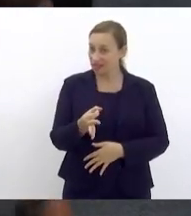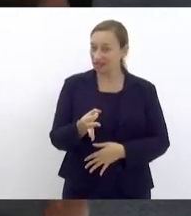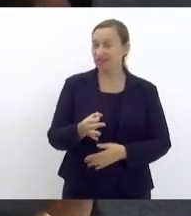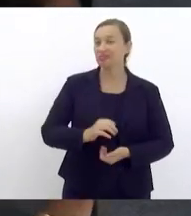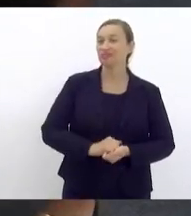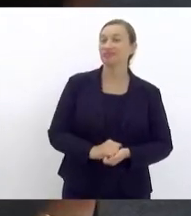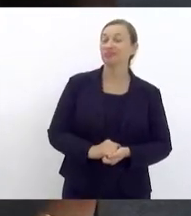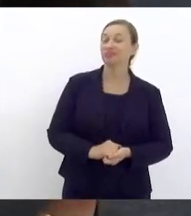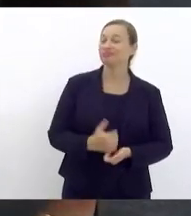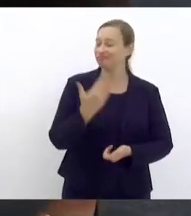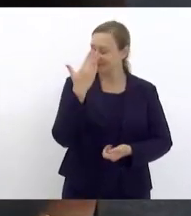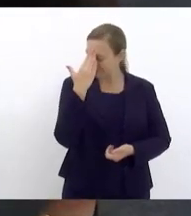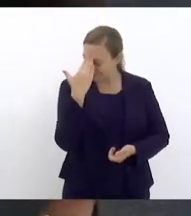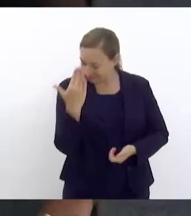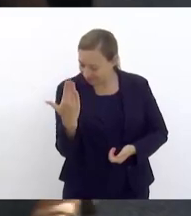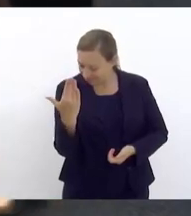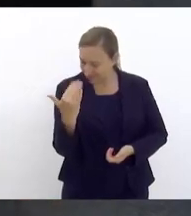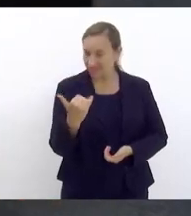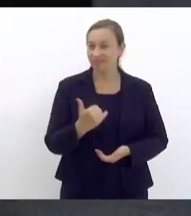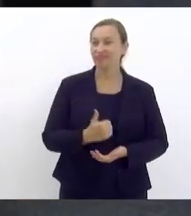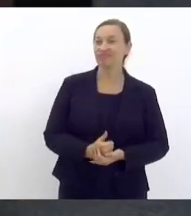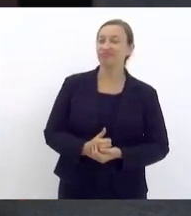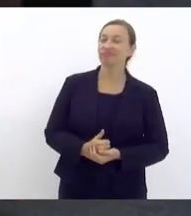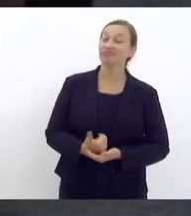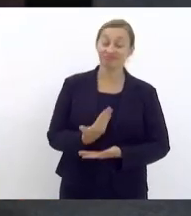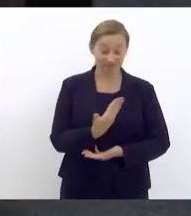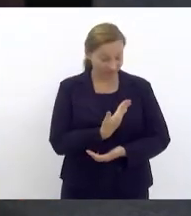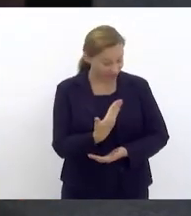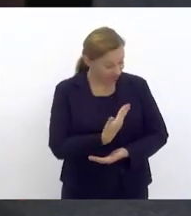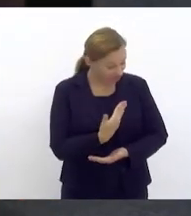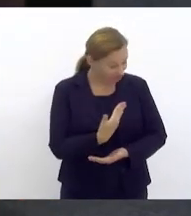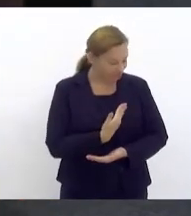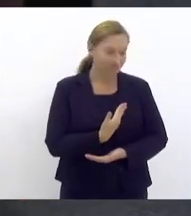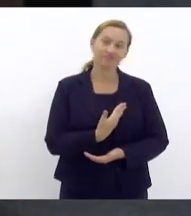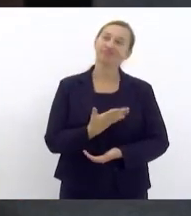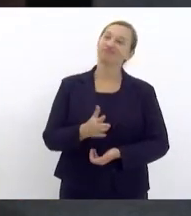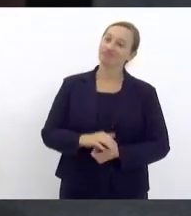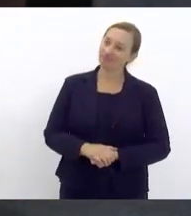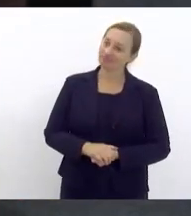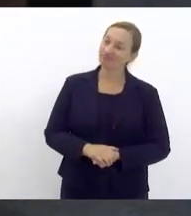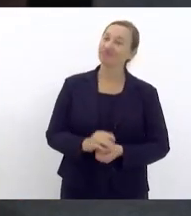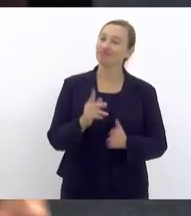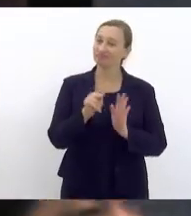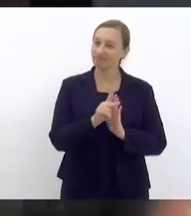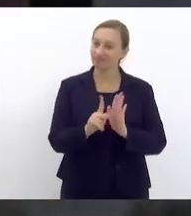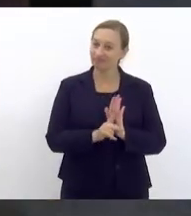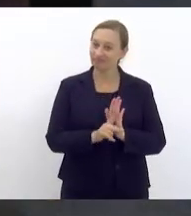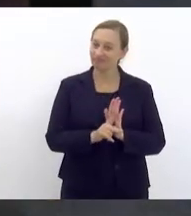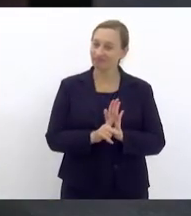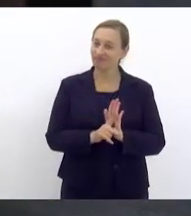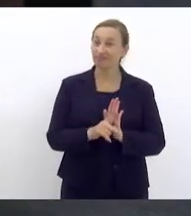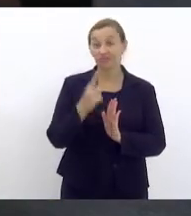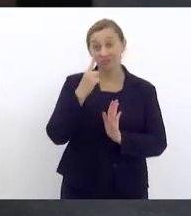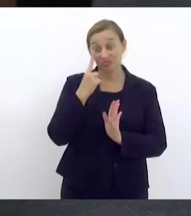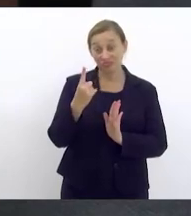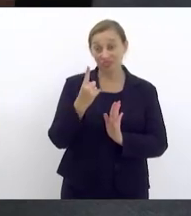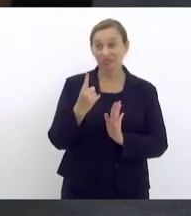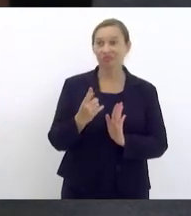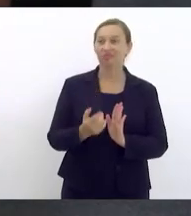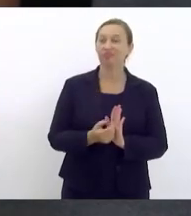Quero agradecer pelos colegas que tem analisado esse projeto é que vamos colocar para